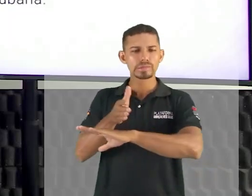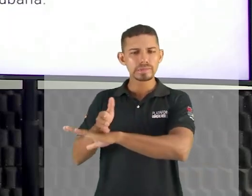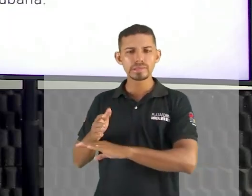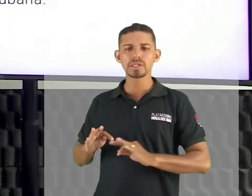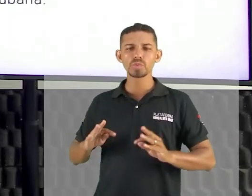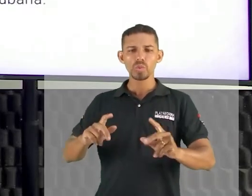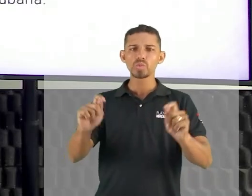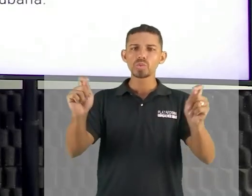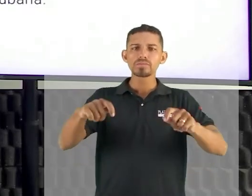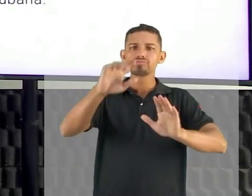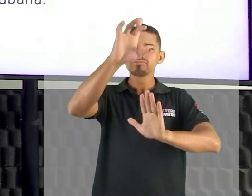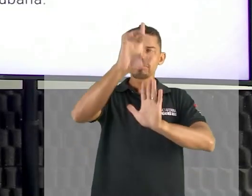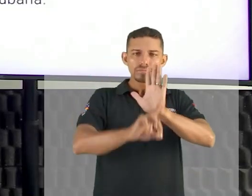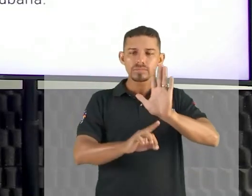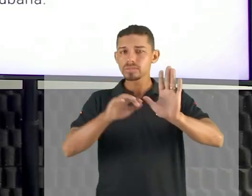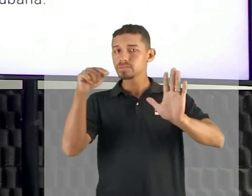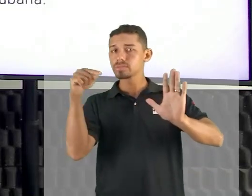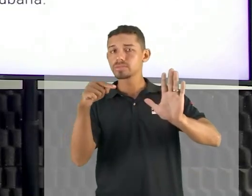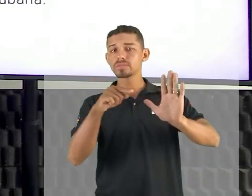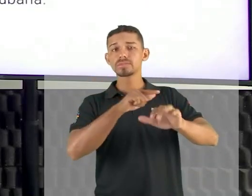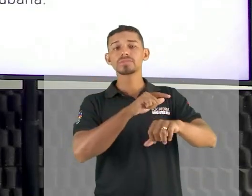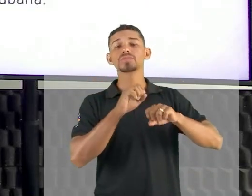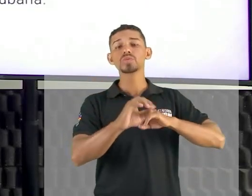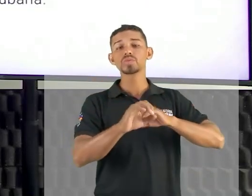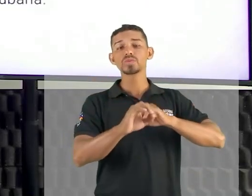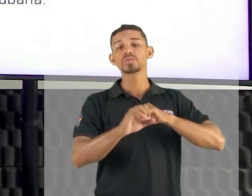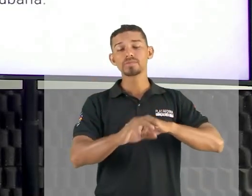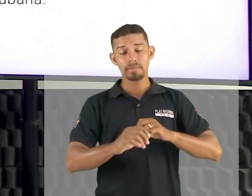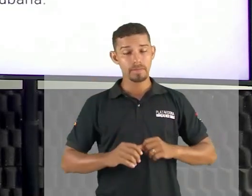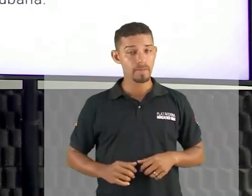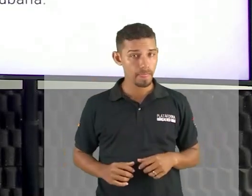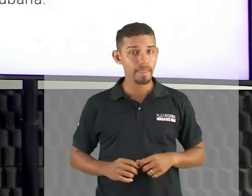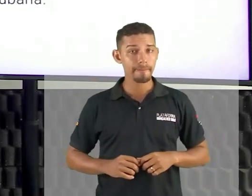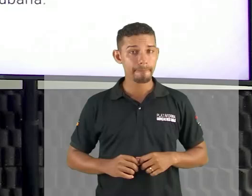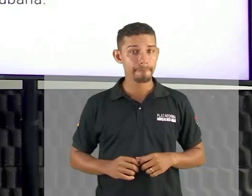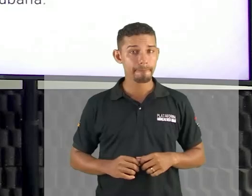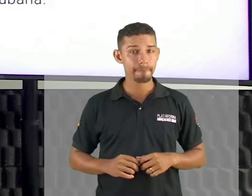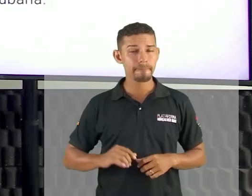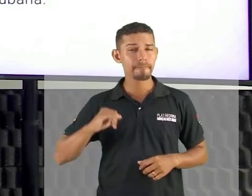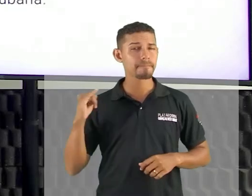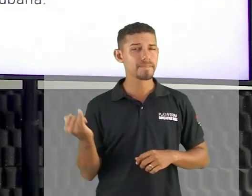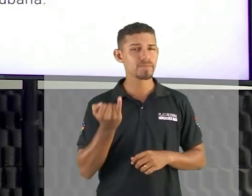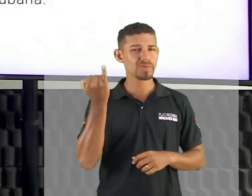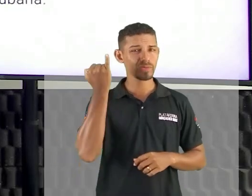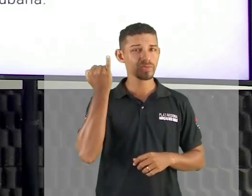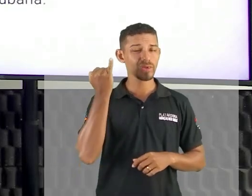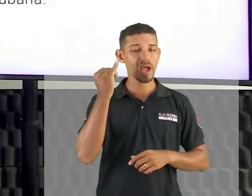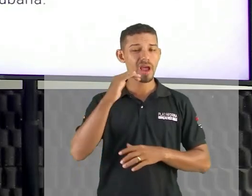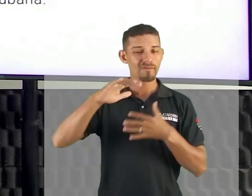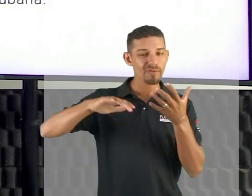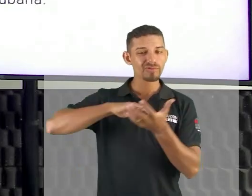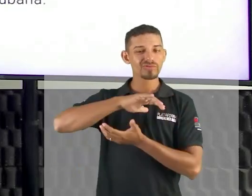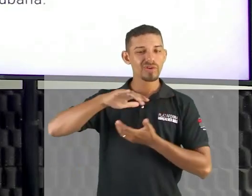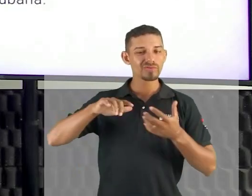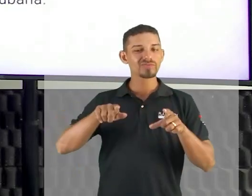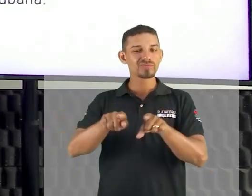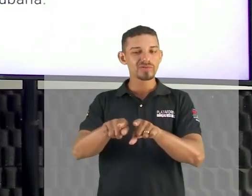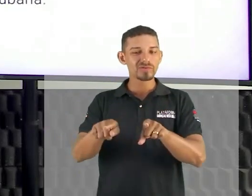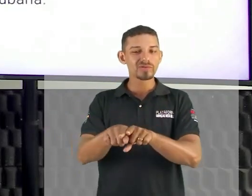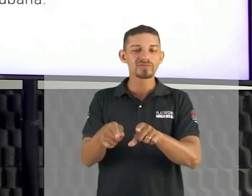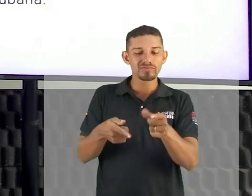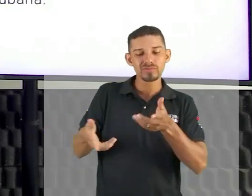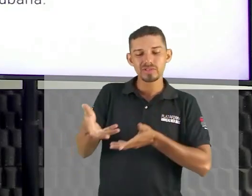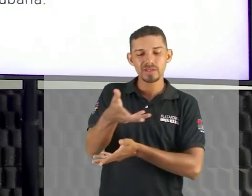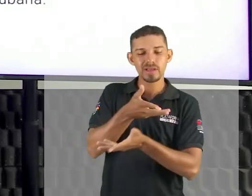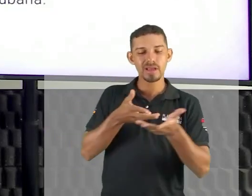direito a essa educação. Então é um ponto-chave da Revolução. Claro, a Revolução traz seus aspectos também ditatoriais,